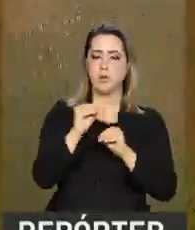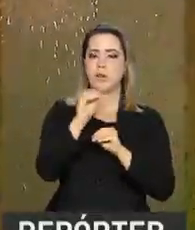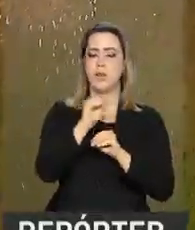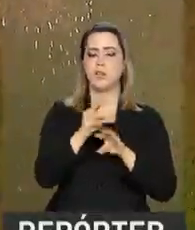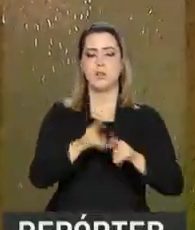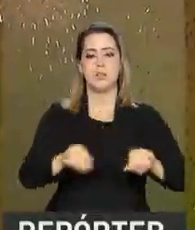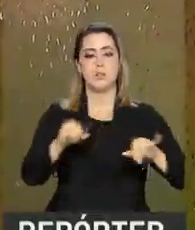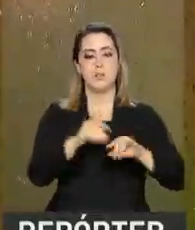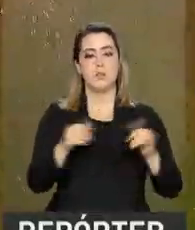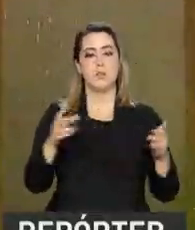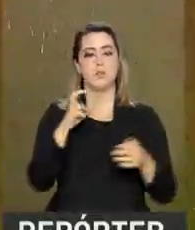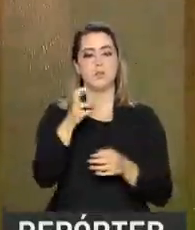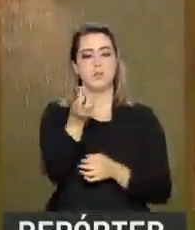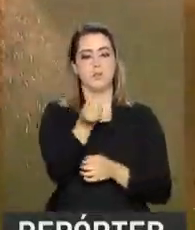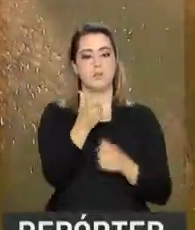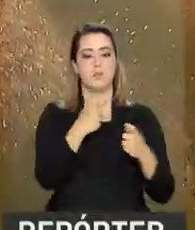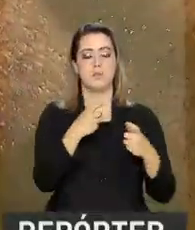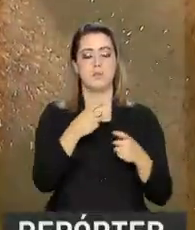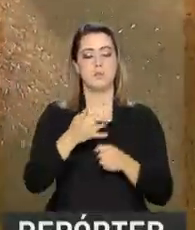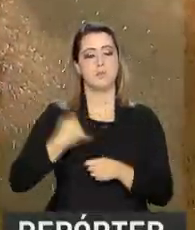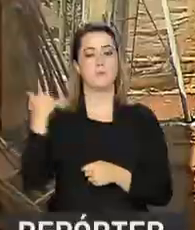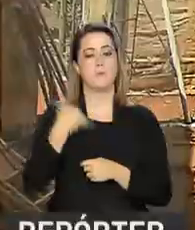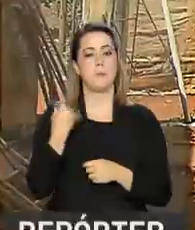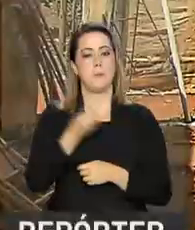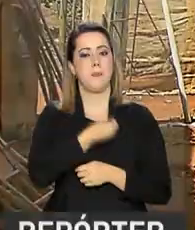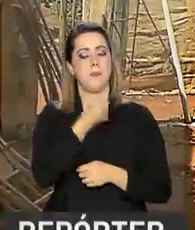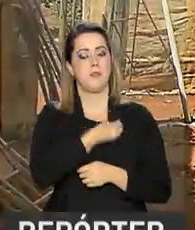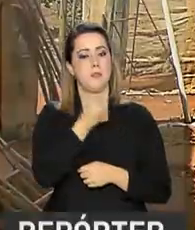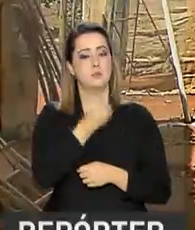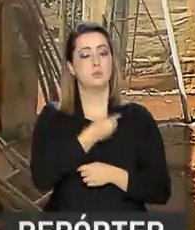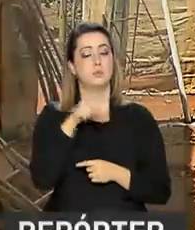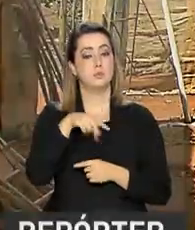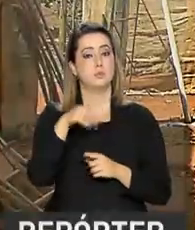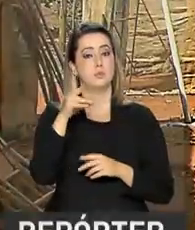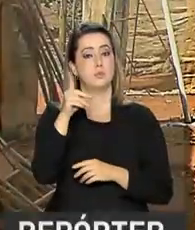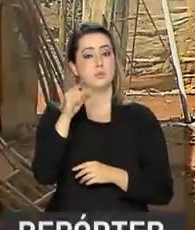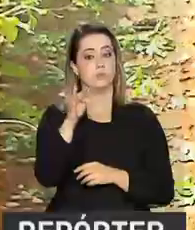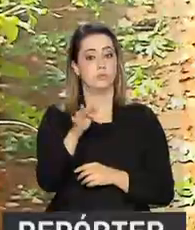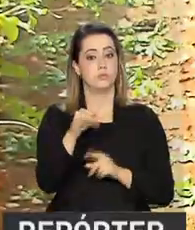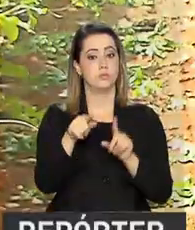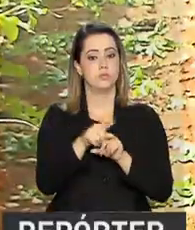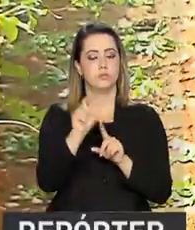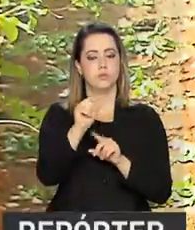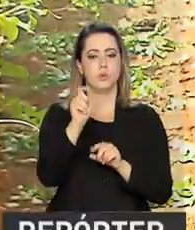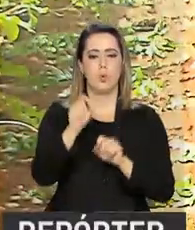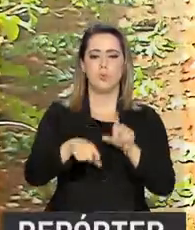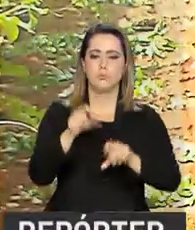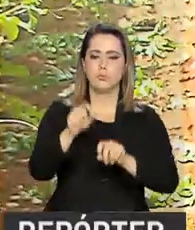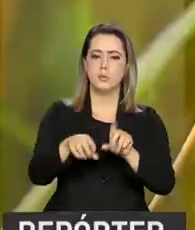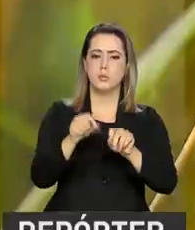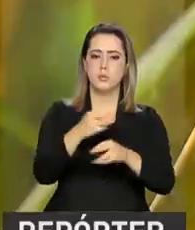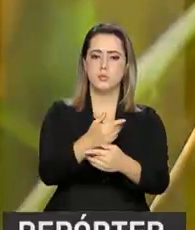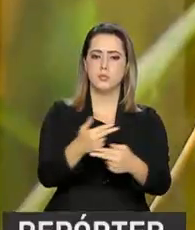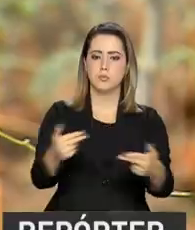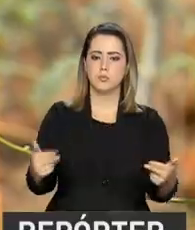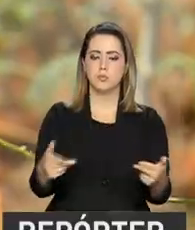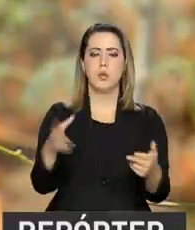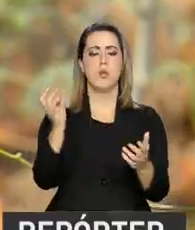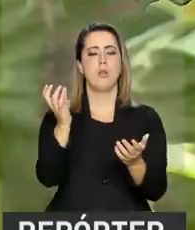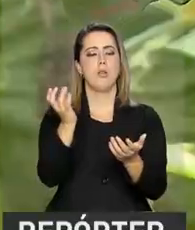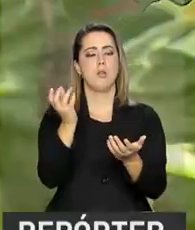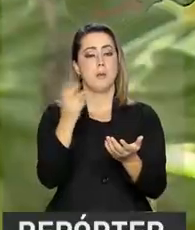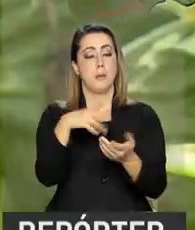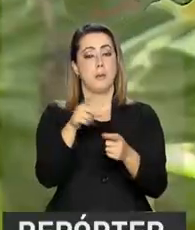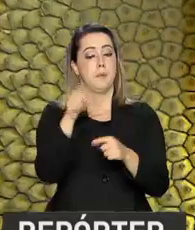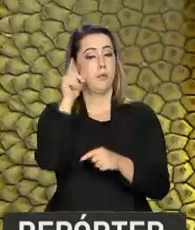anos, o agricultor vive em uma pequena propriedade em Planaltina, no Distrito Federal. Cultiva hortaliças, maracujá,